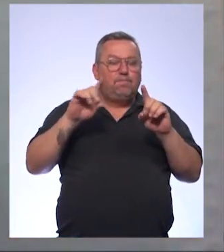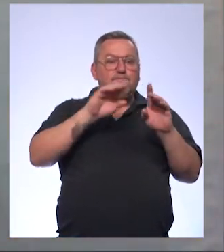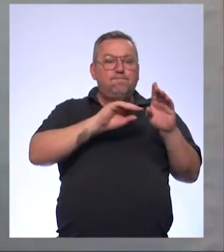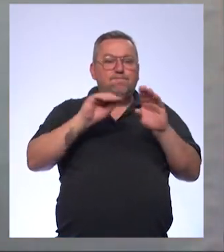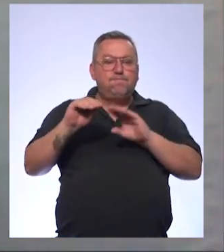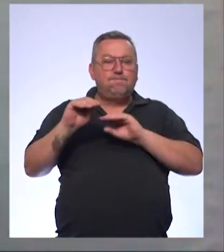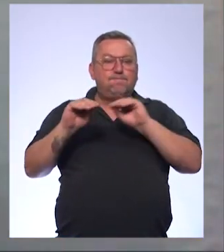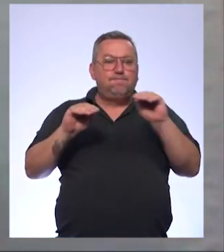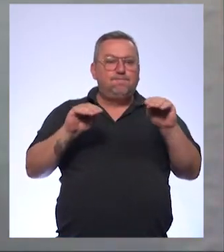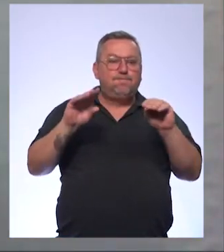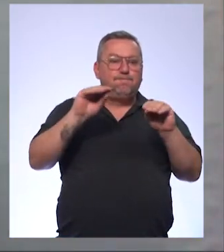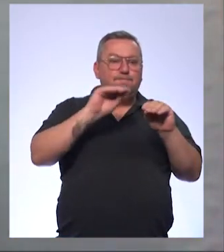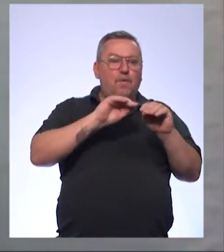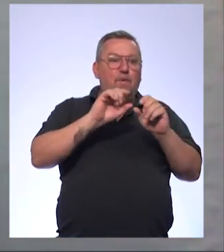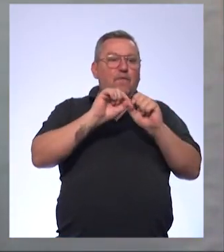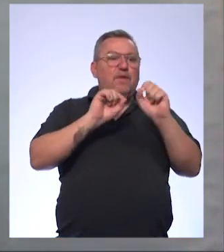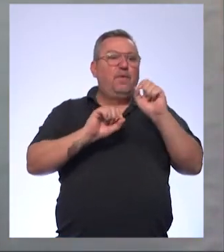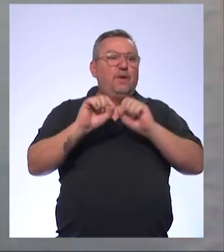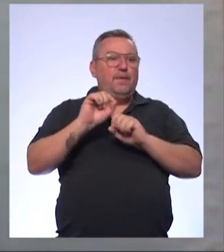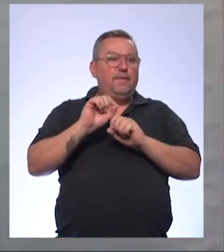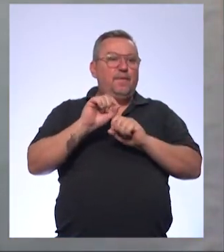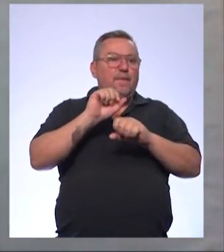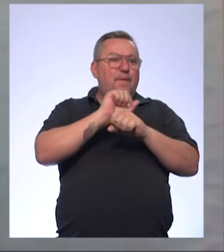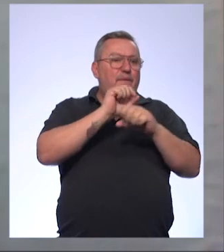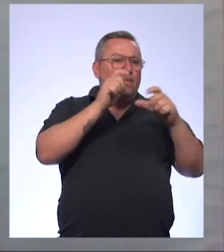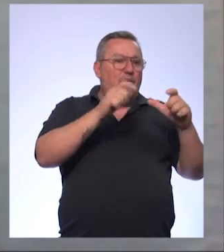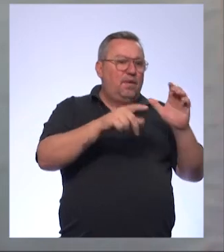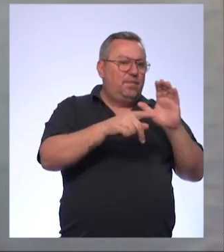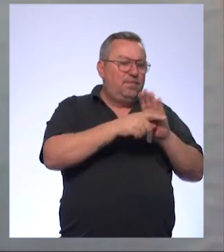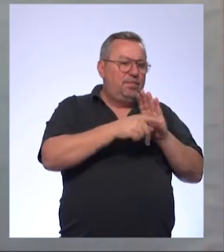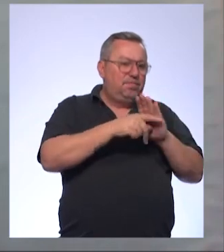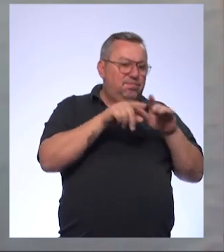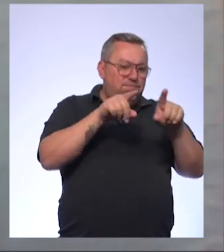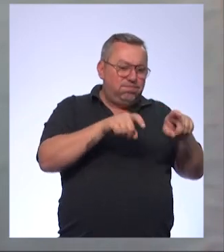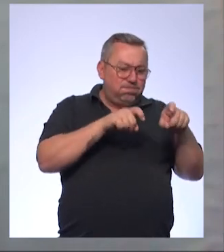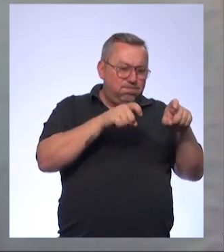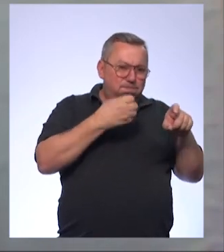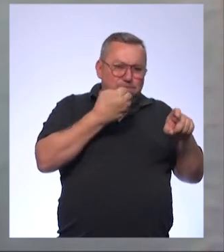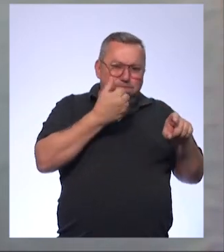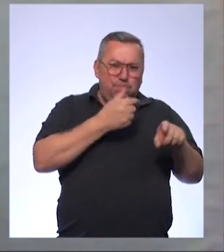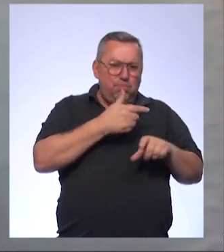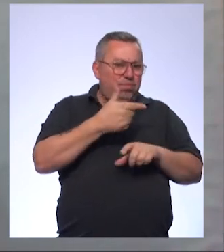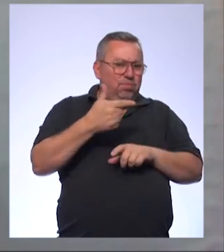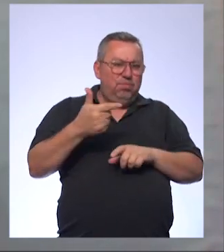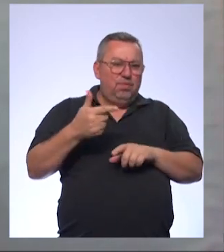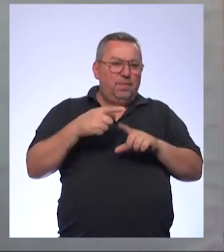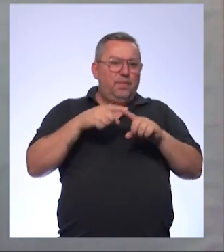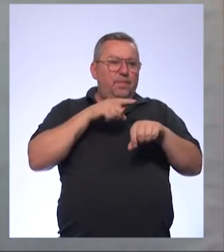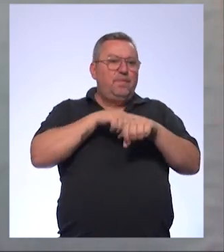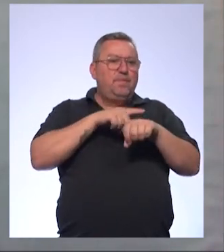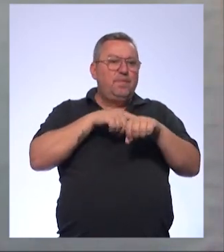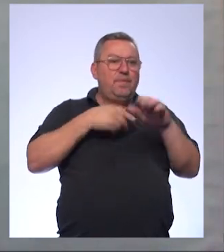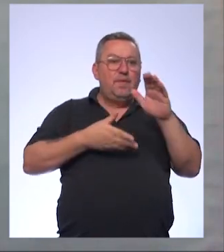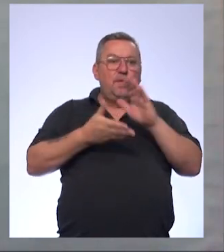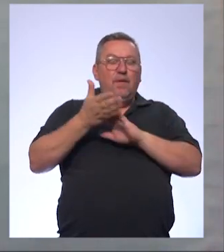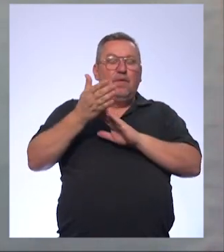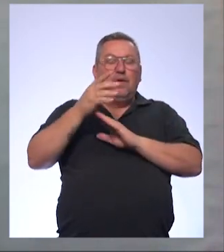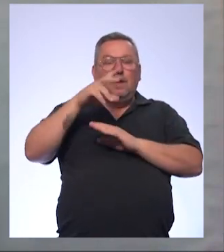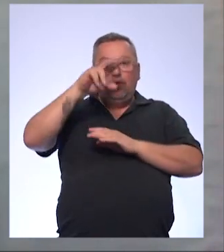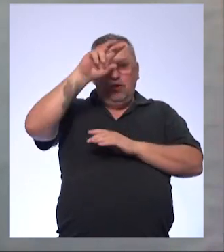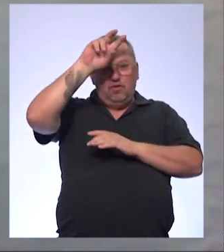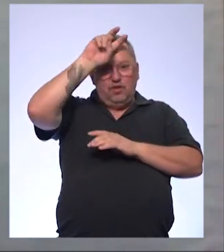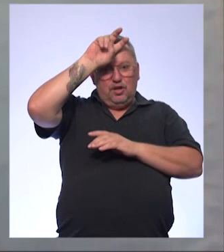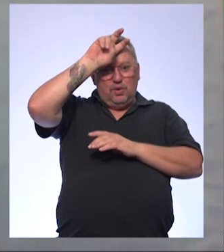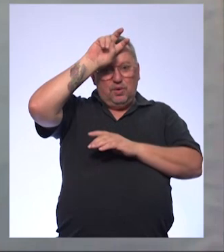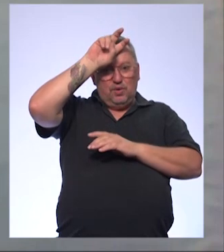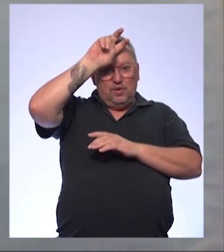eles acabavam parando em terras que não eram muito férteis. Então, teve um momento que eles foram parar lá no Egito.